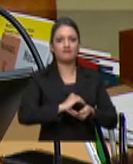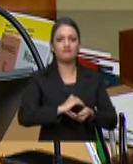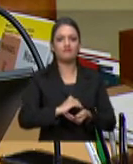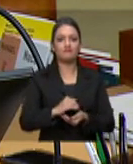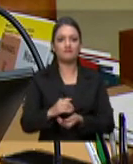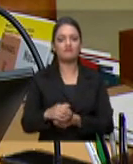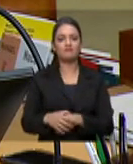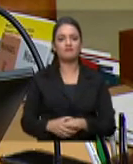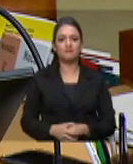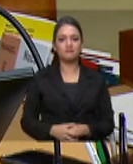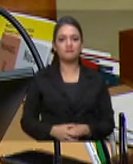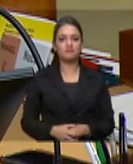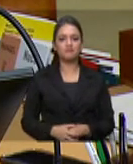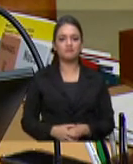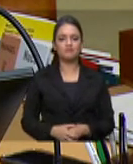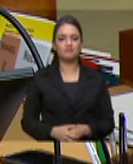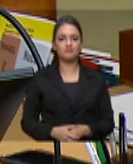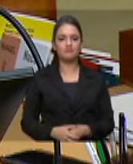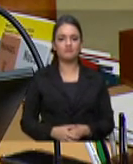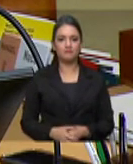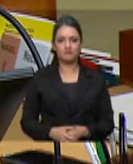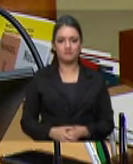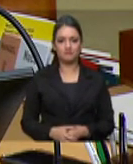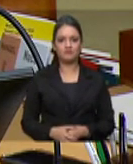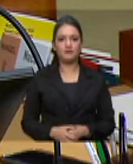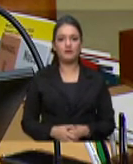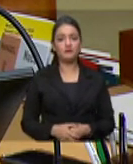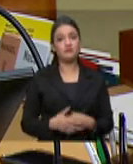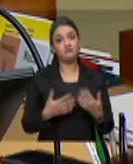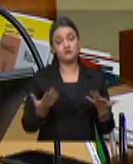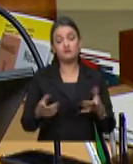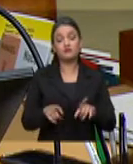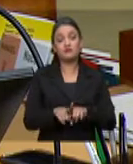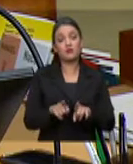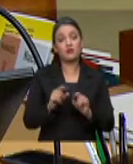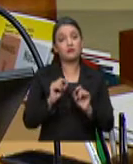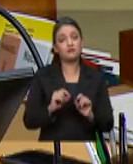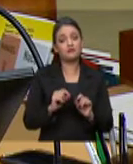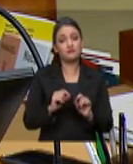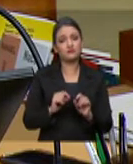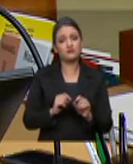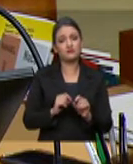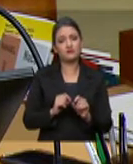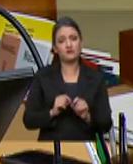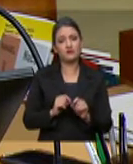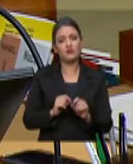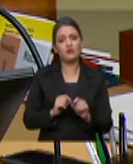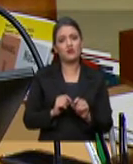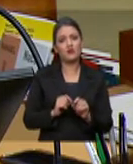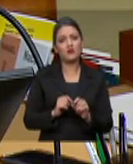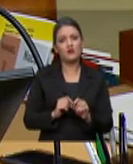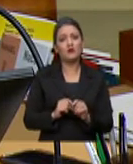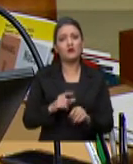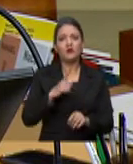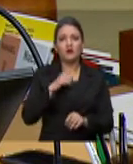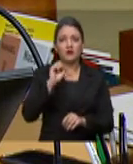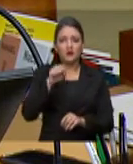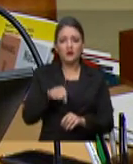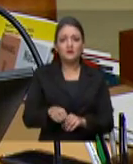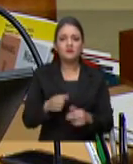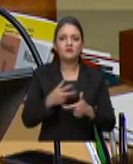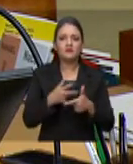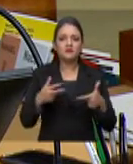na questão de mérito. Em segundo lugar, por entender que há, sim, controvérsia constitucional